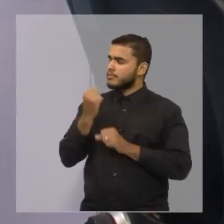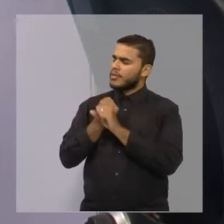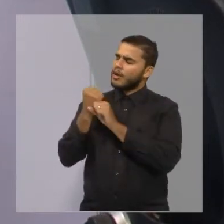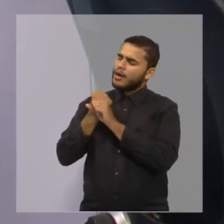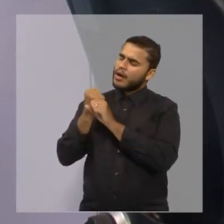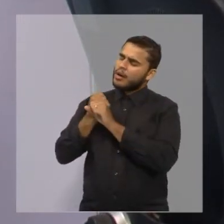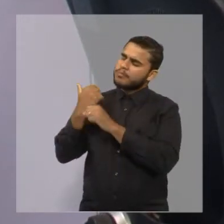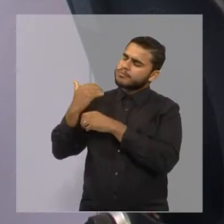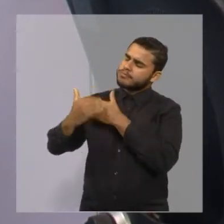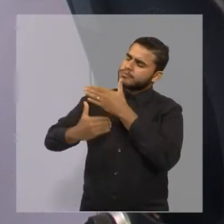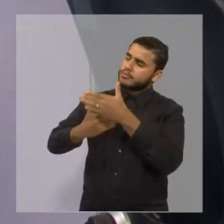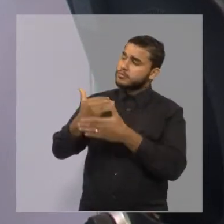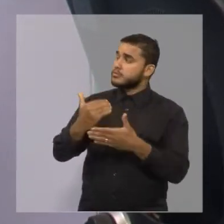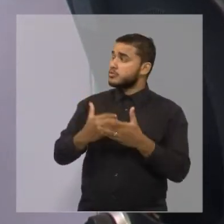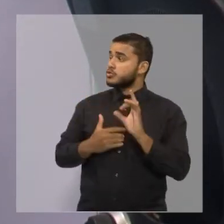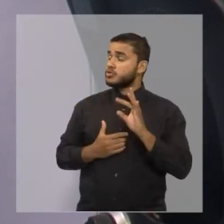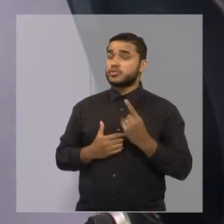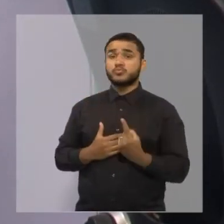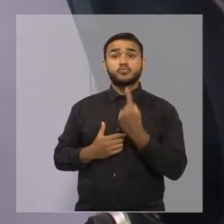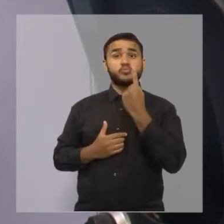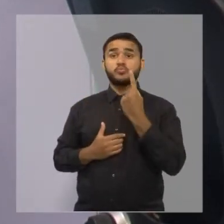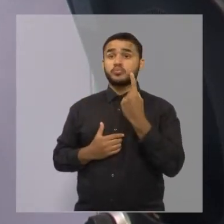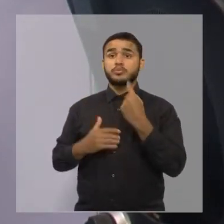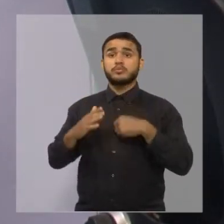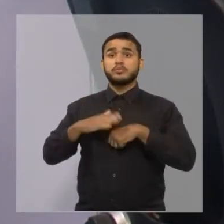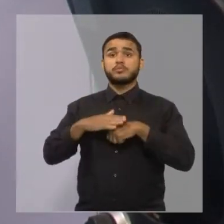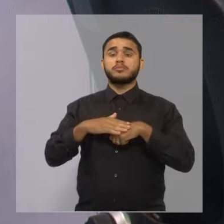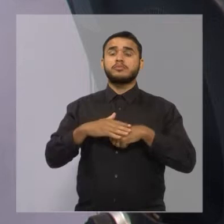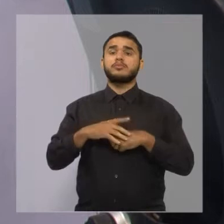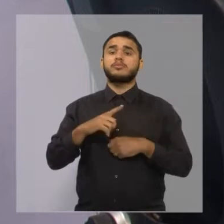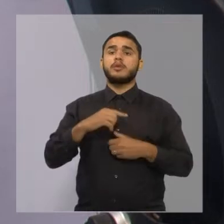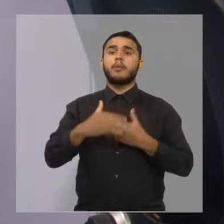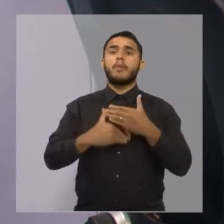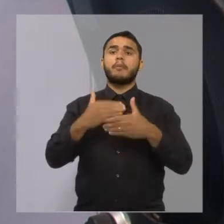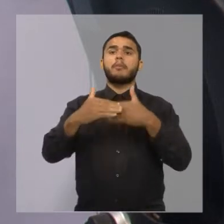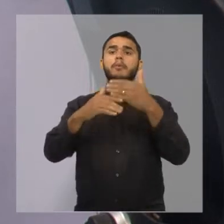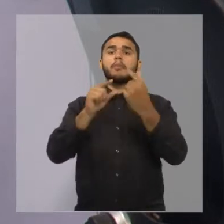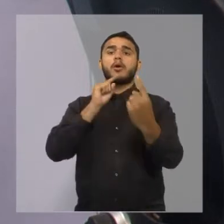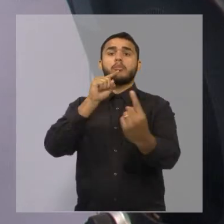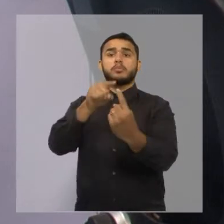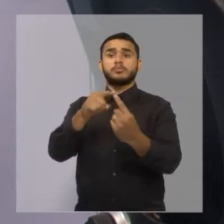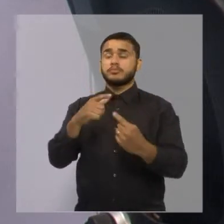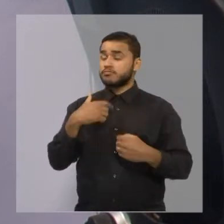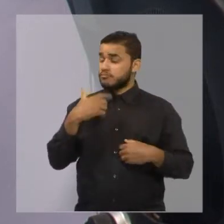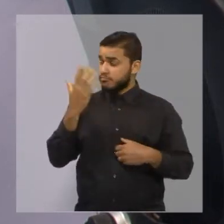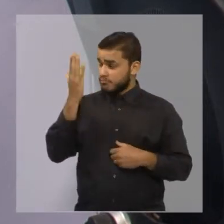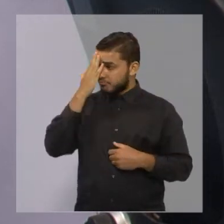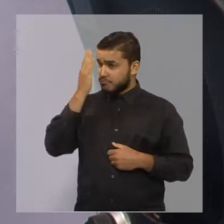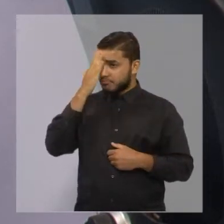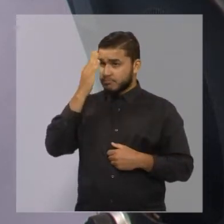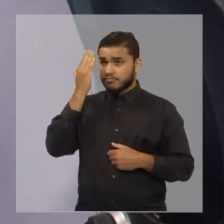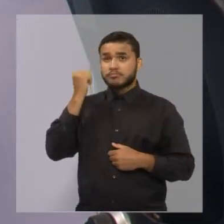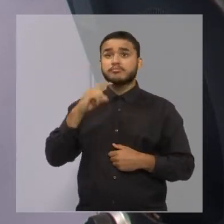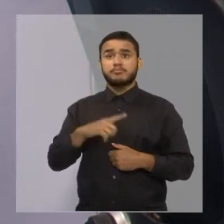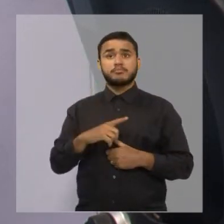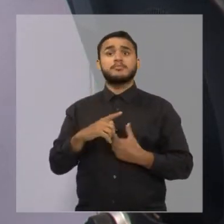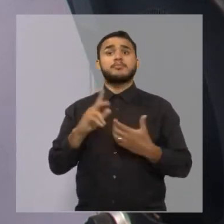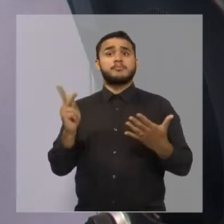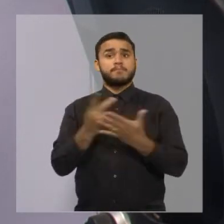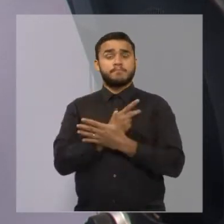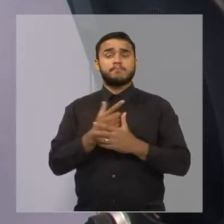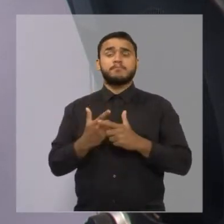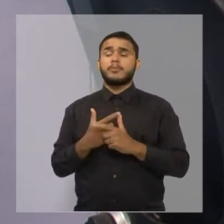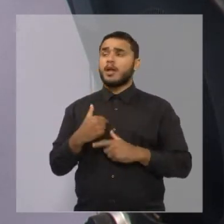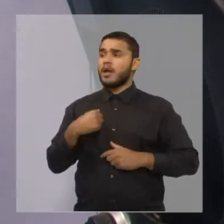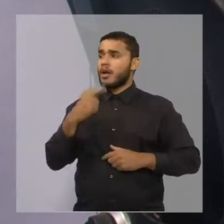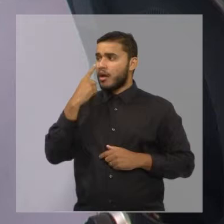séculos, somente um lado da política que se apresenta como progressista que já é uma distorção dos fatos,